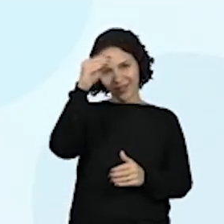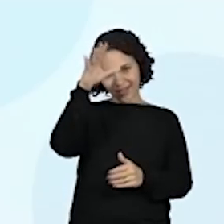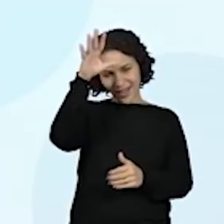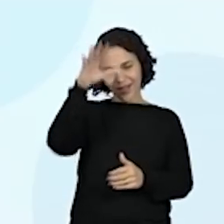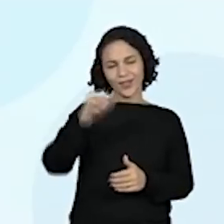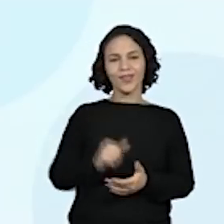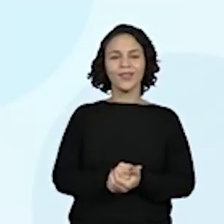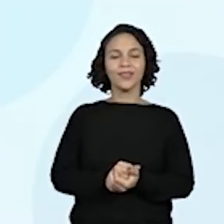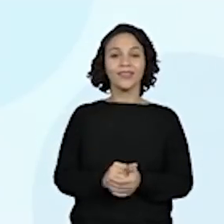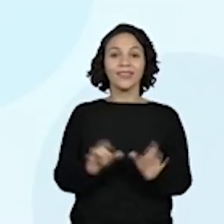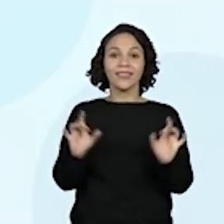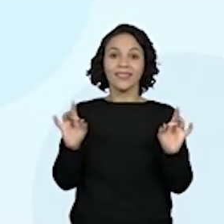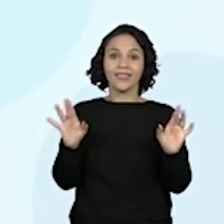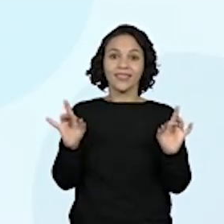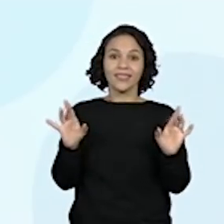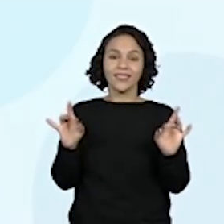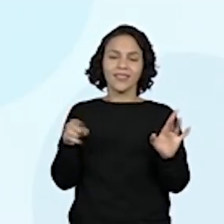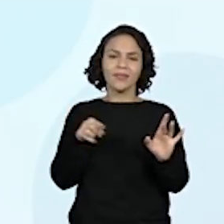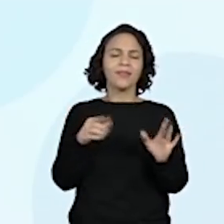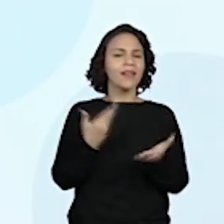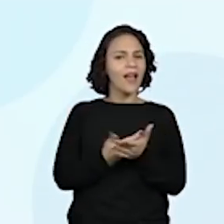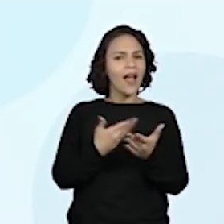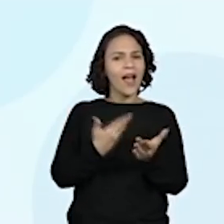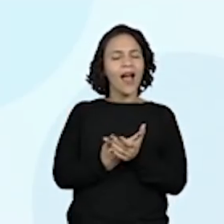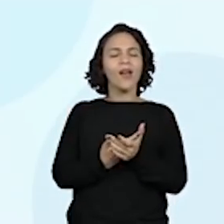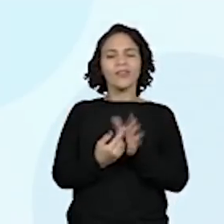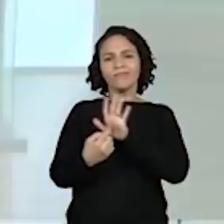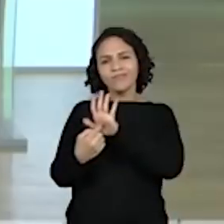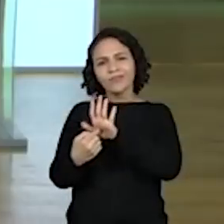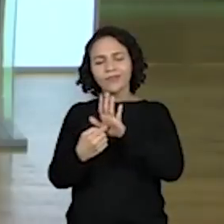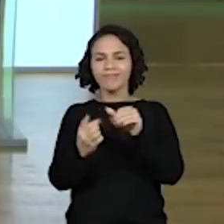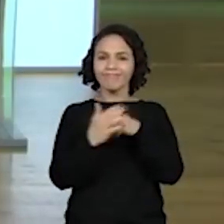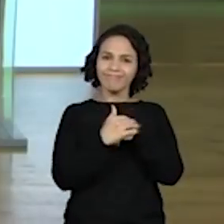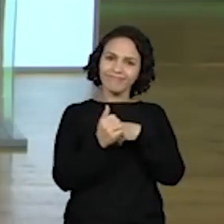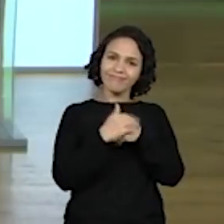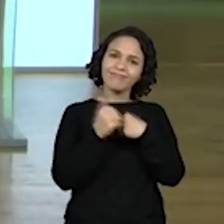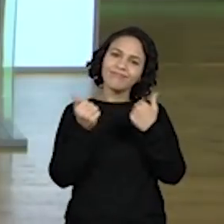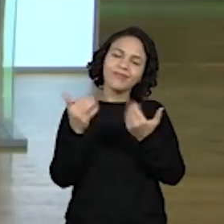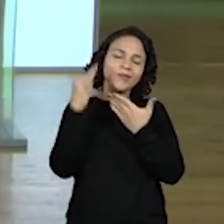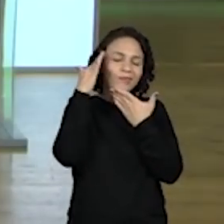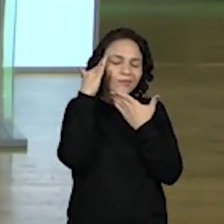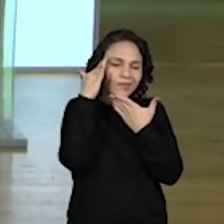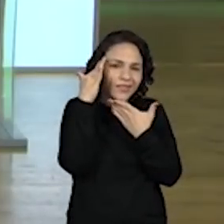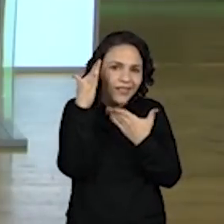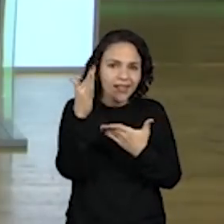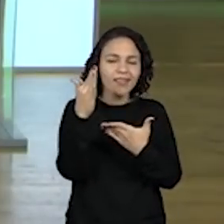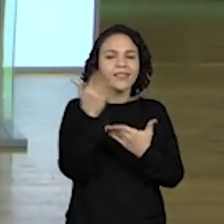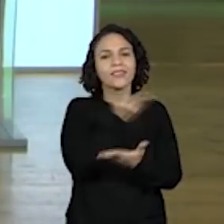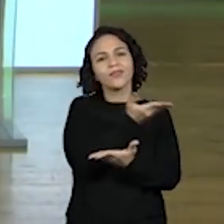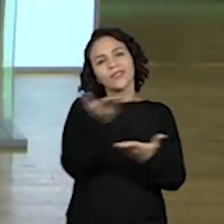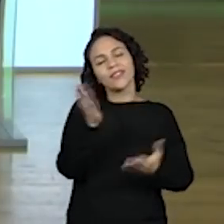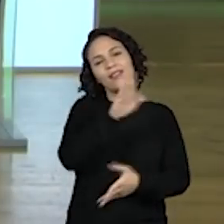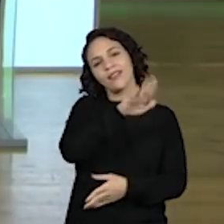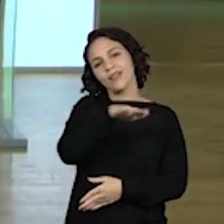que especialmente faz essa aula acontecer com muito carinho. Muito obrigado, vocês,